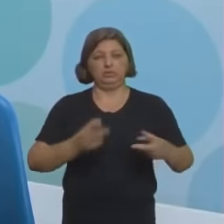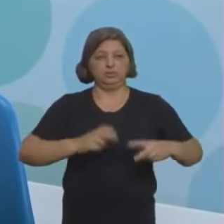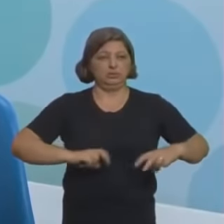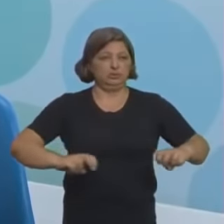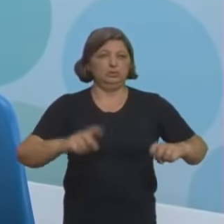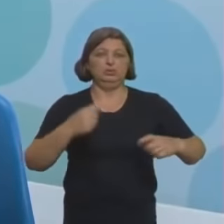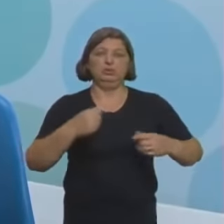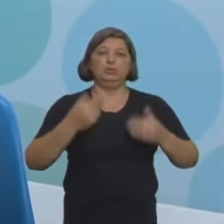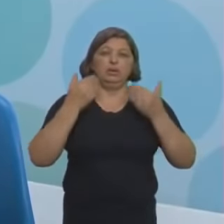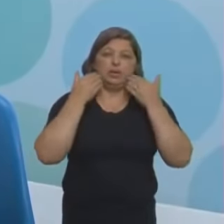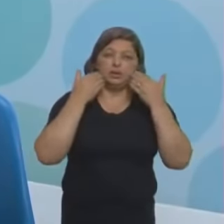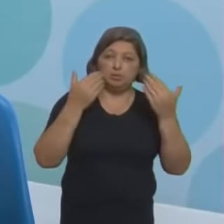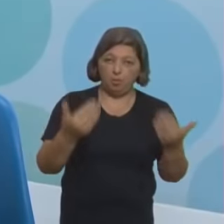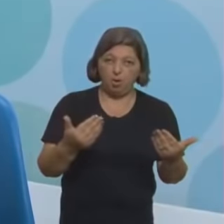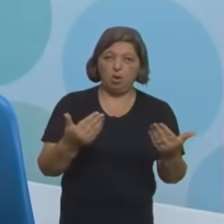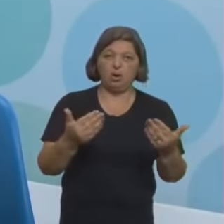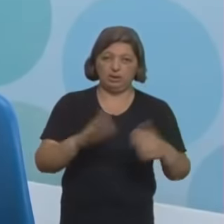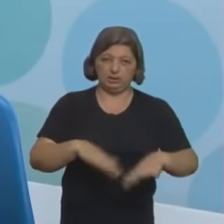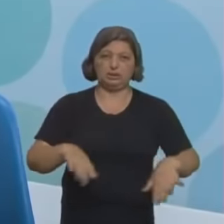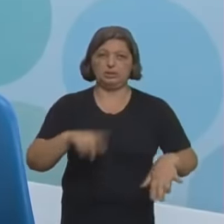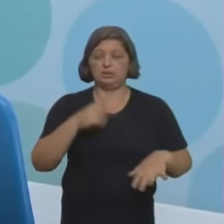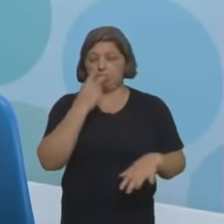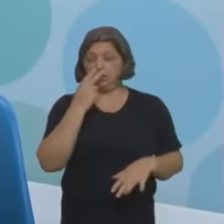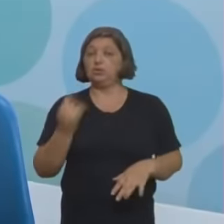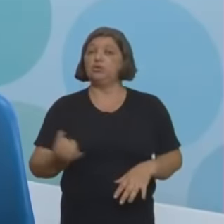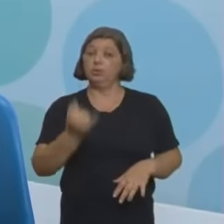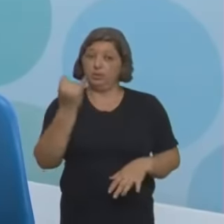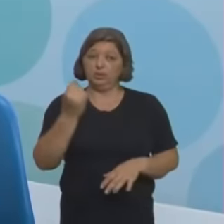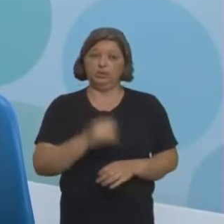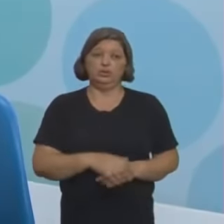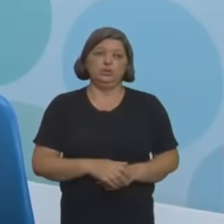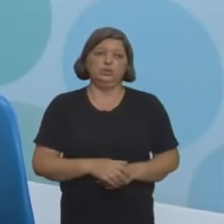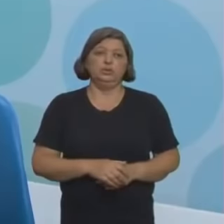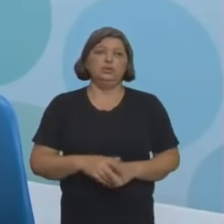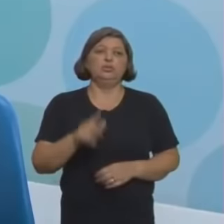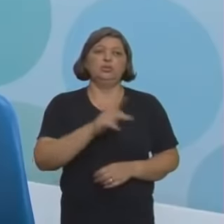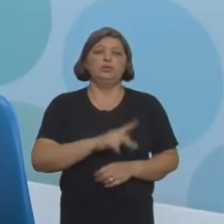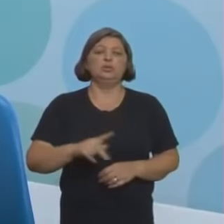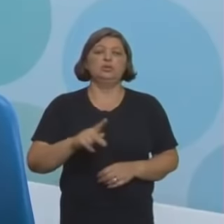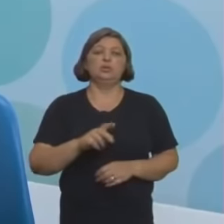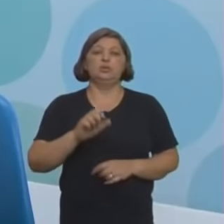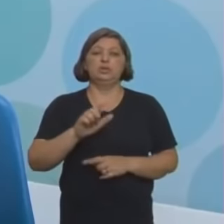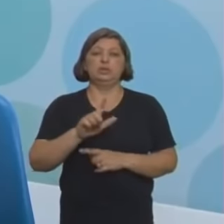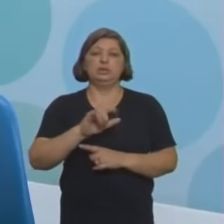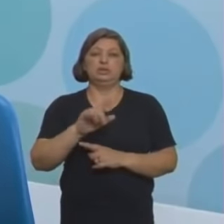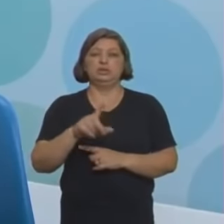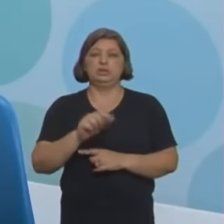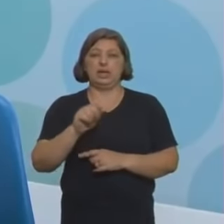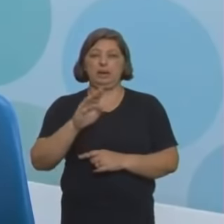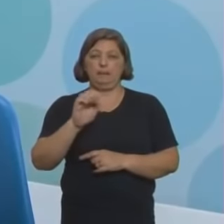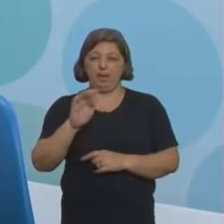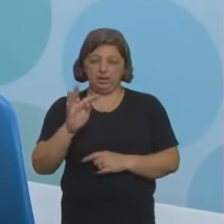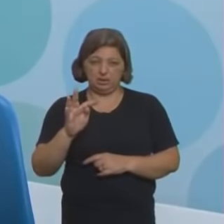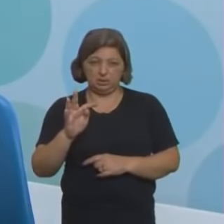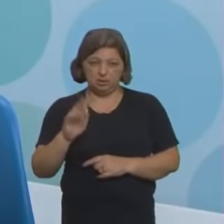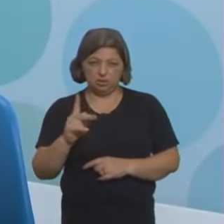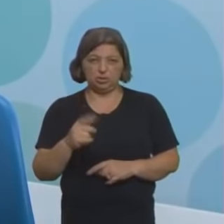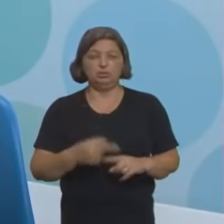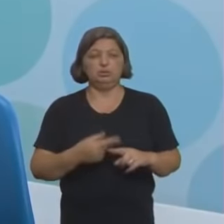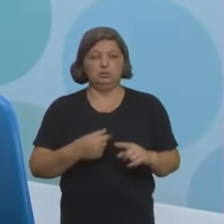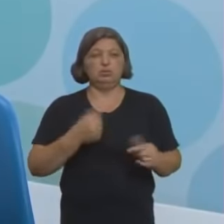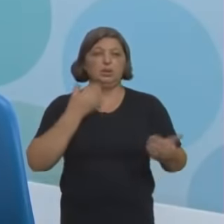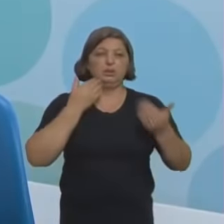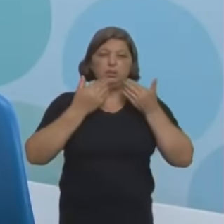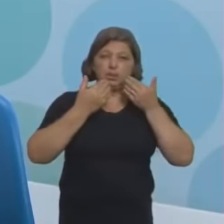as crianças. Acho que isso é bastante importante. Professora Elizabeth, dialogar. Uma conversa